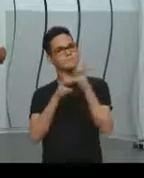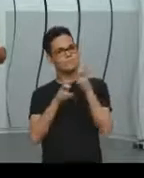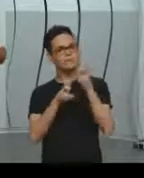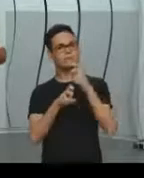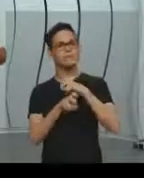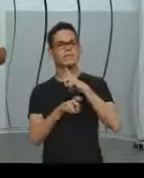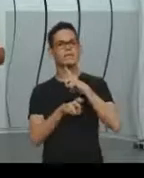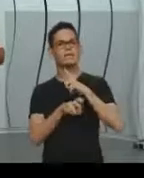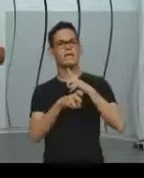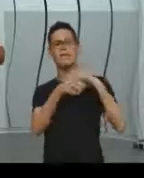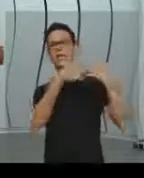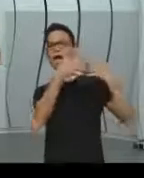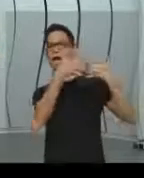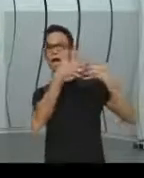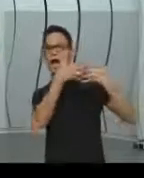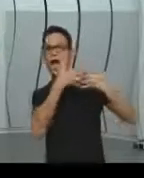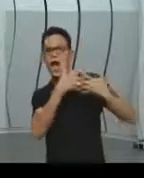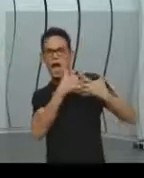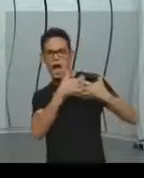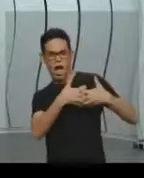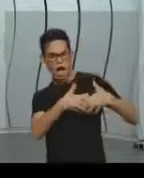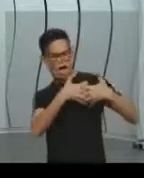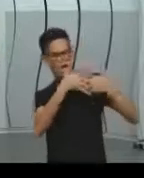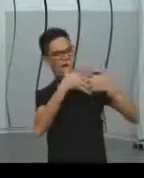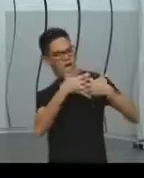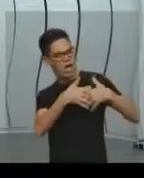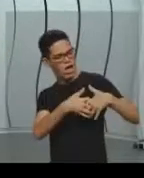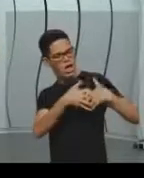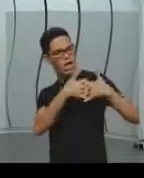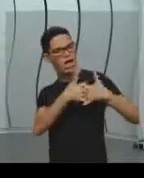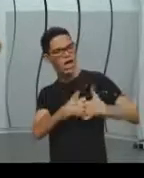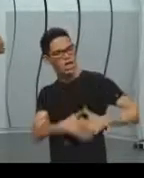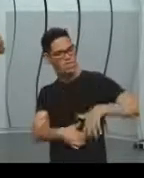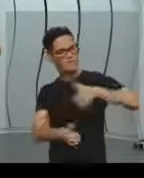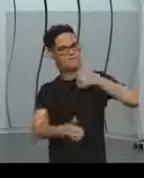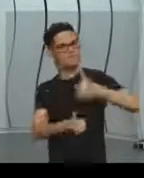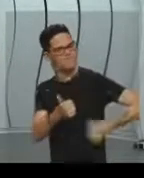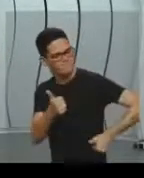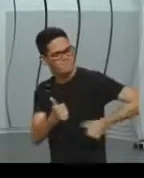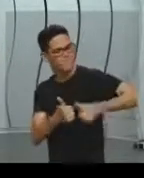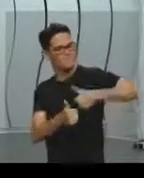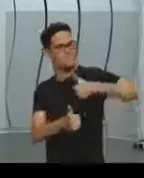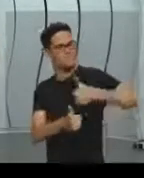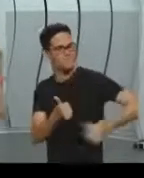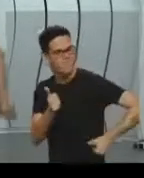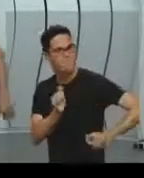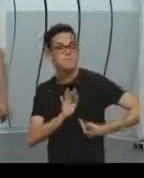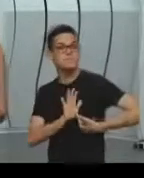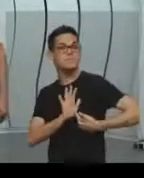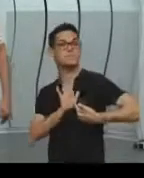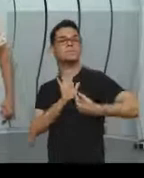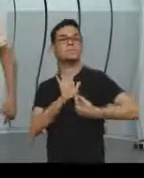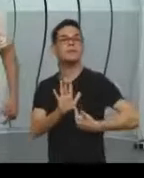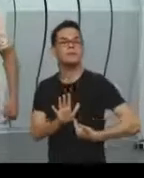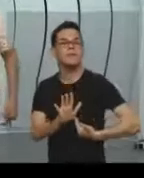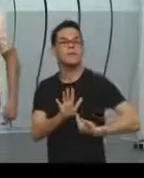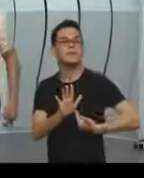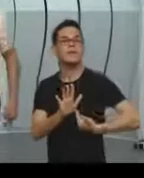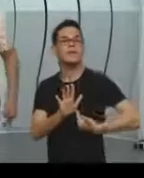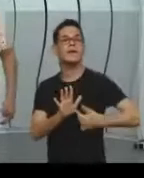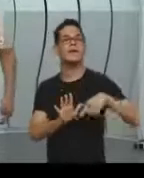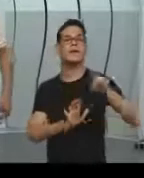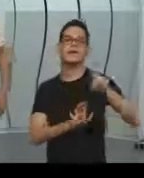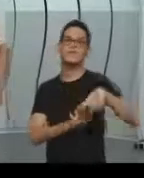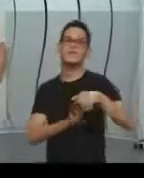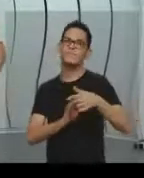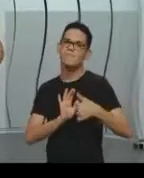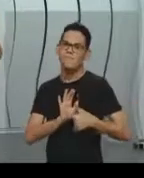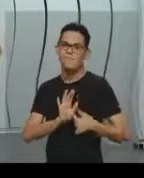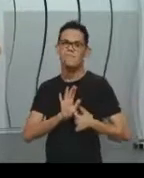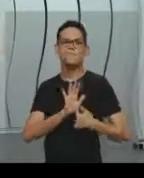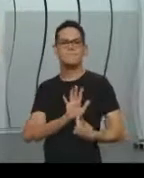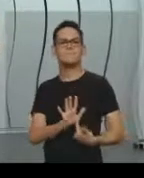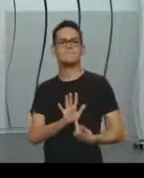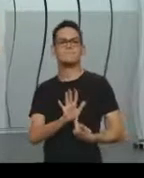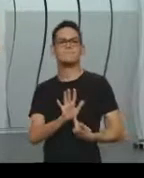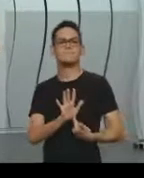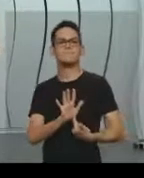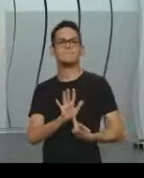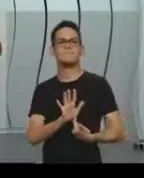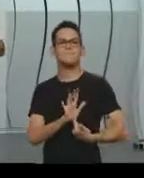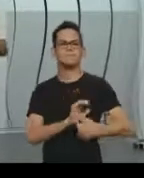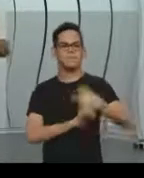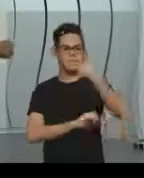a engrenagens, né, se esforçando para acompanhar. Na verdade, essa engrenagem é que leva